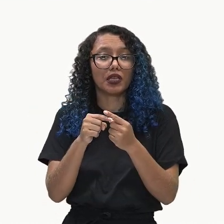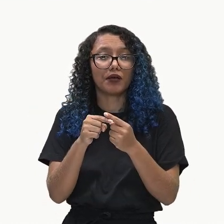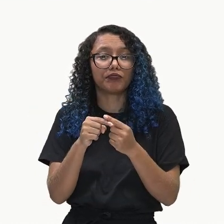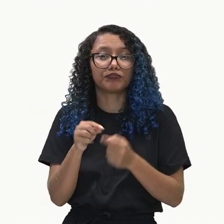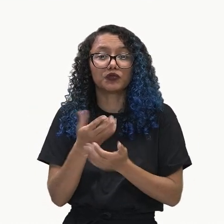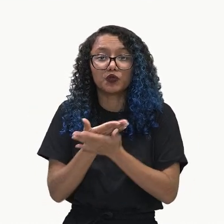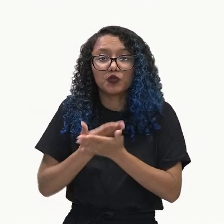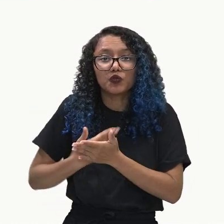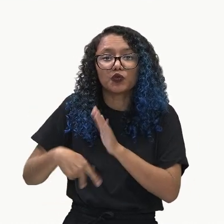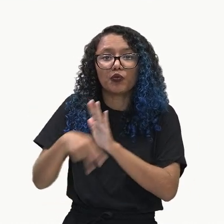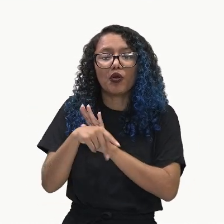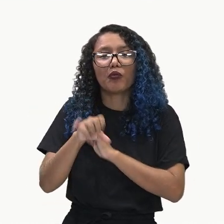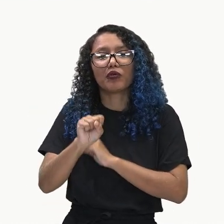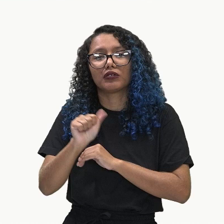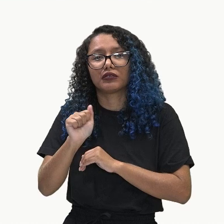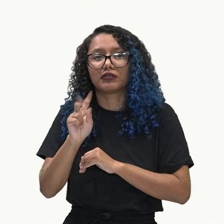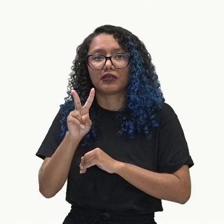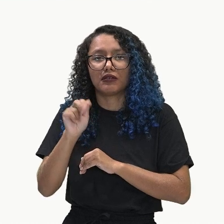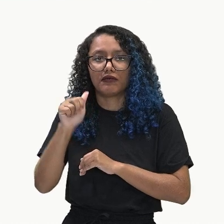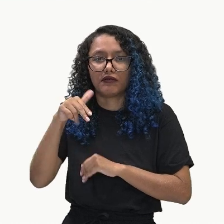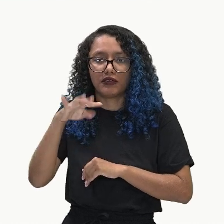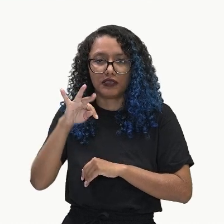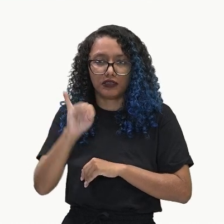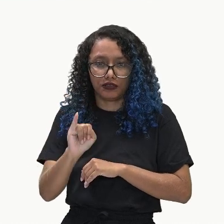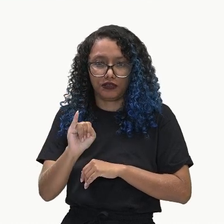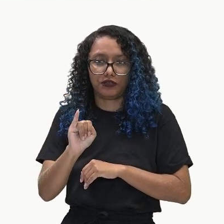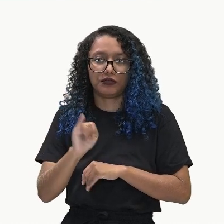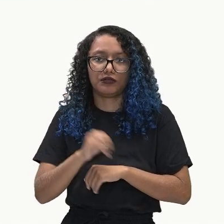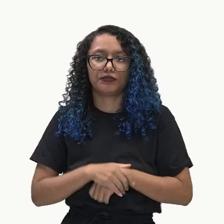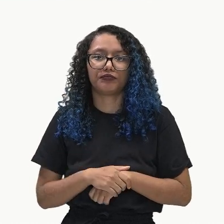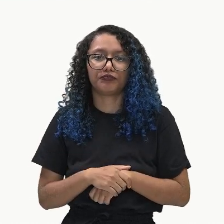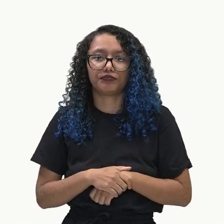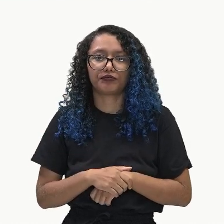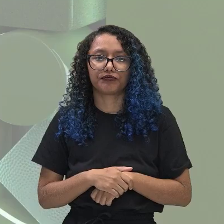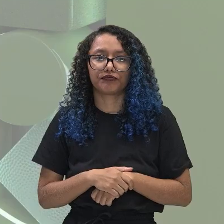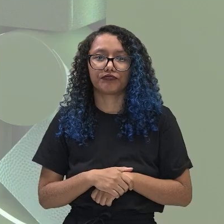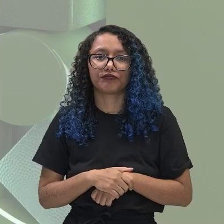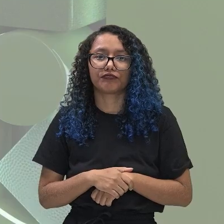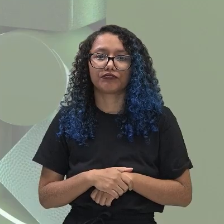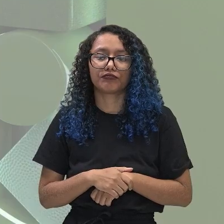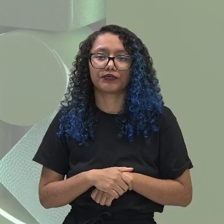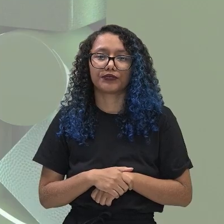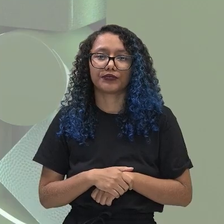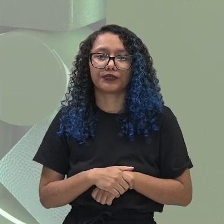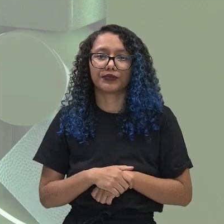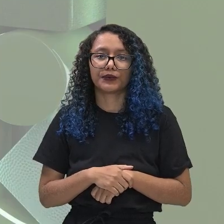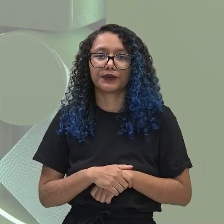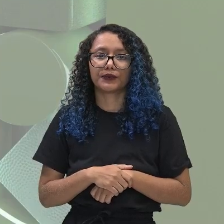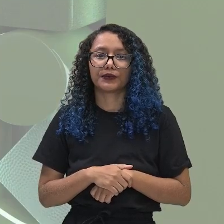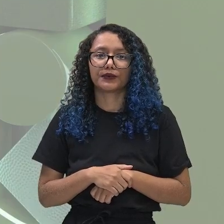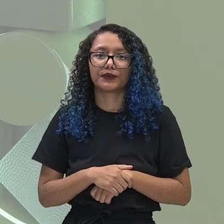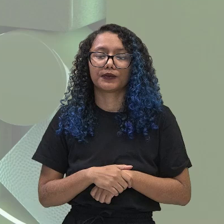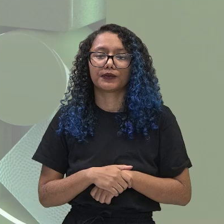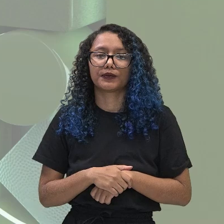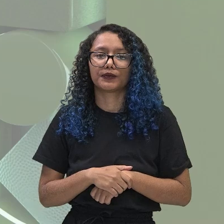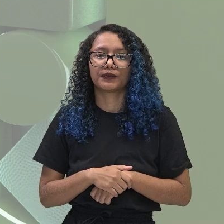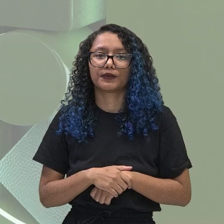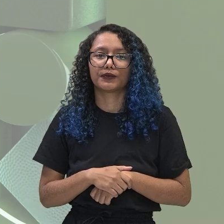Savant-Arrhenius, certo? Então, é essa a base que nós temos. Então, as bases